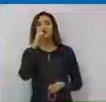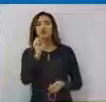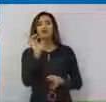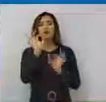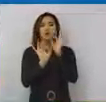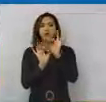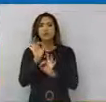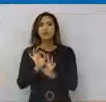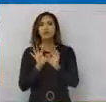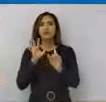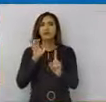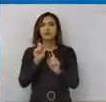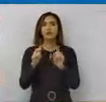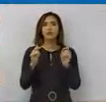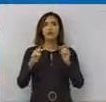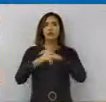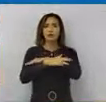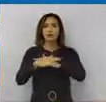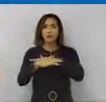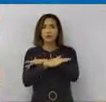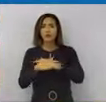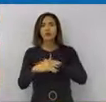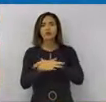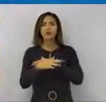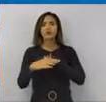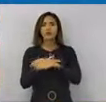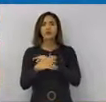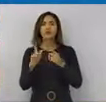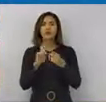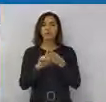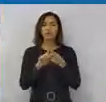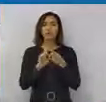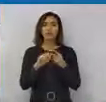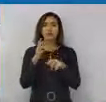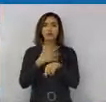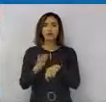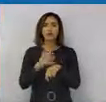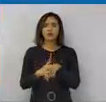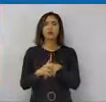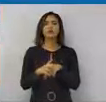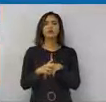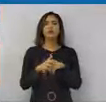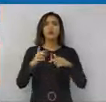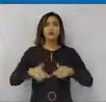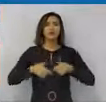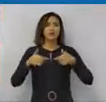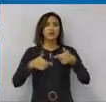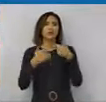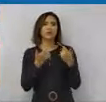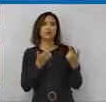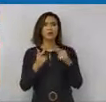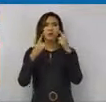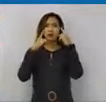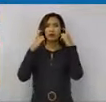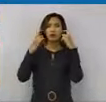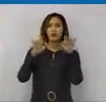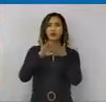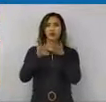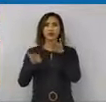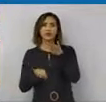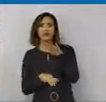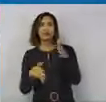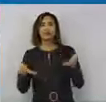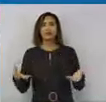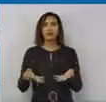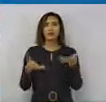de interferência de trânsito e ações afirmativas de enfrentamento à violência, à desigualdade, à promoção